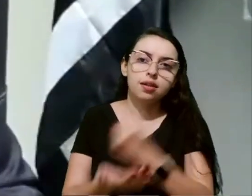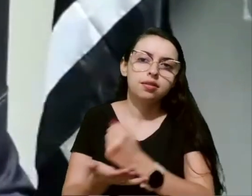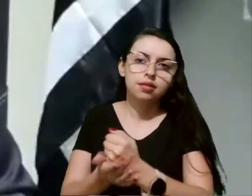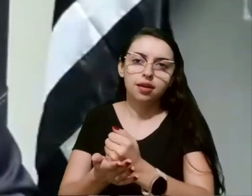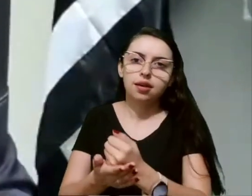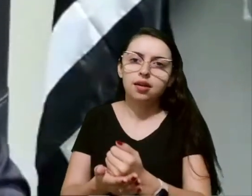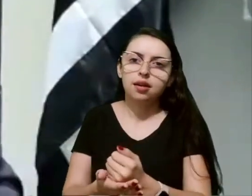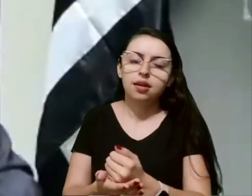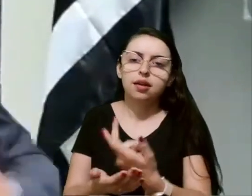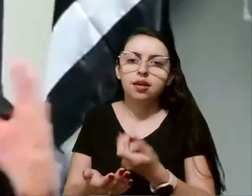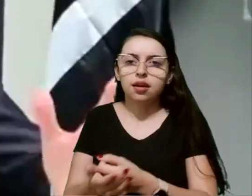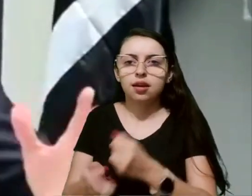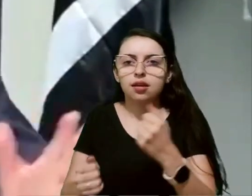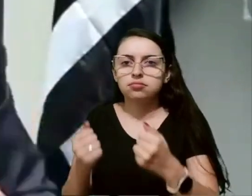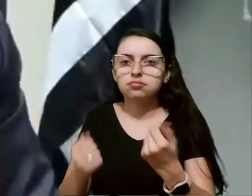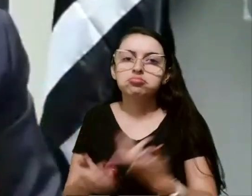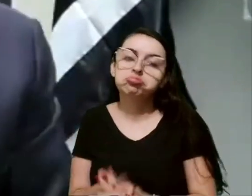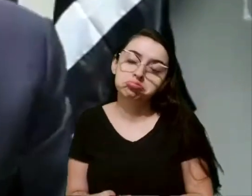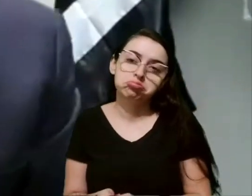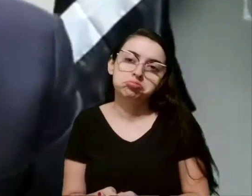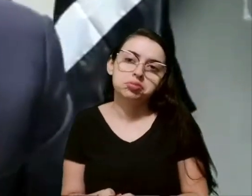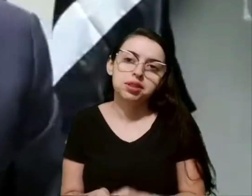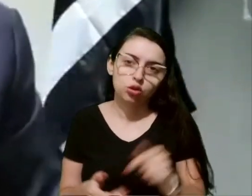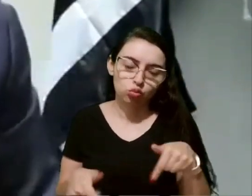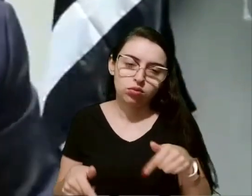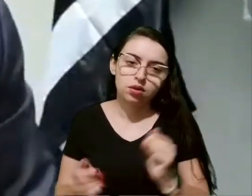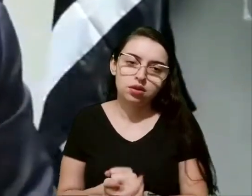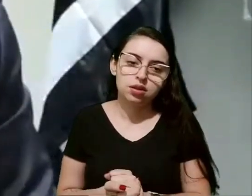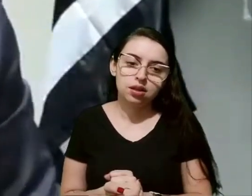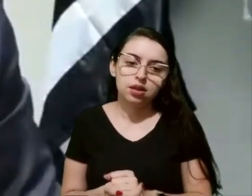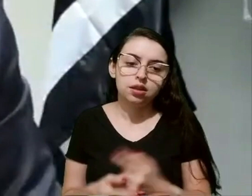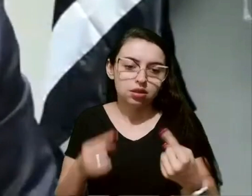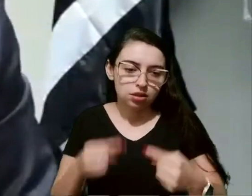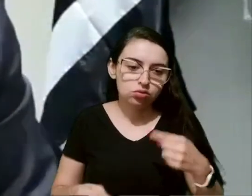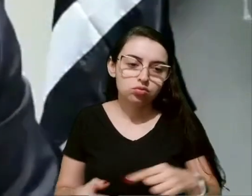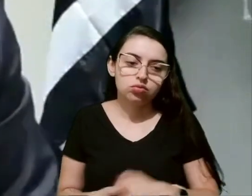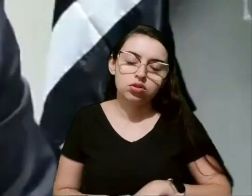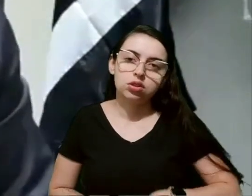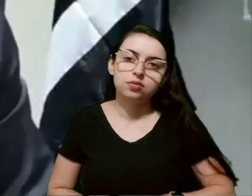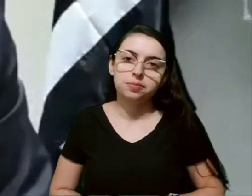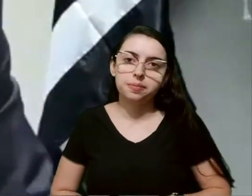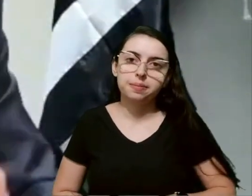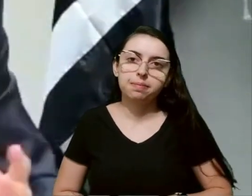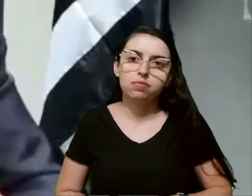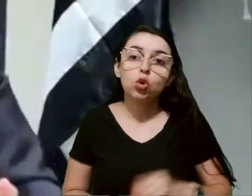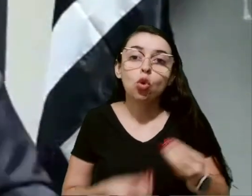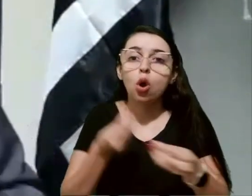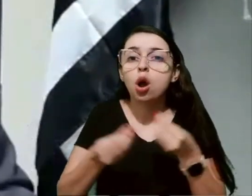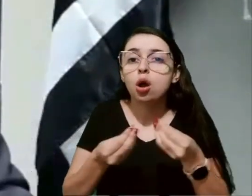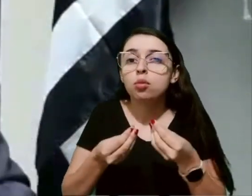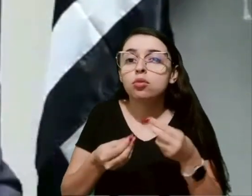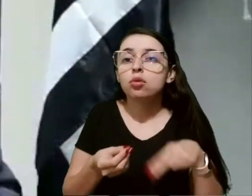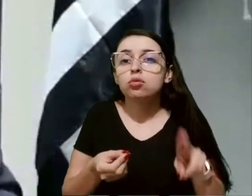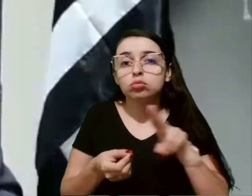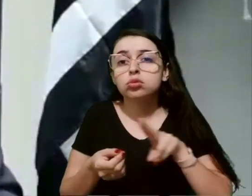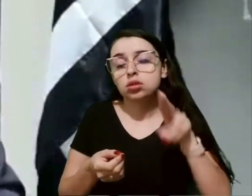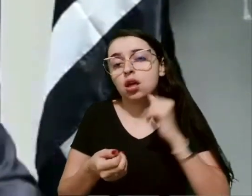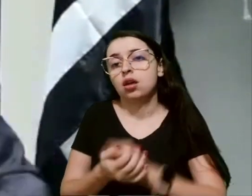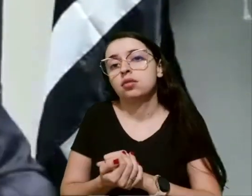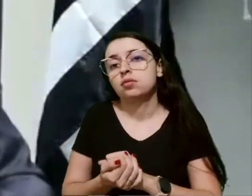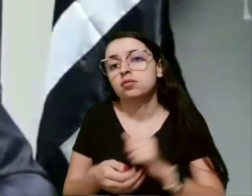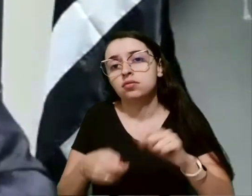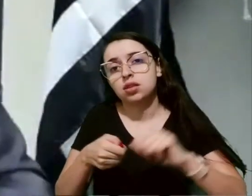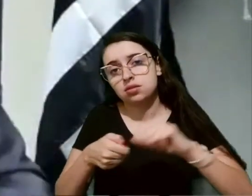Né. Então, esse é um caso concreto que está sendo discutido. Então, como é que funciona essas questões,